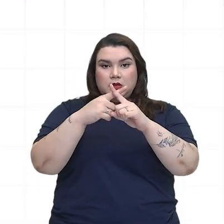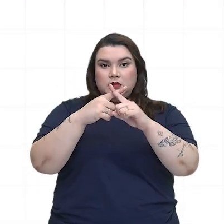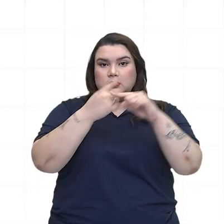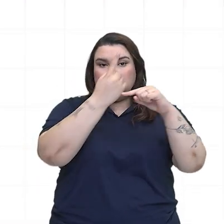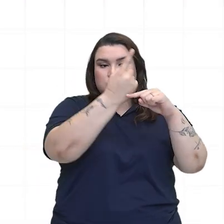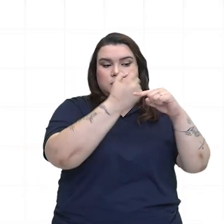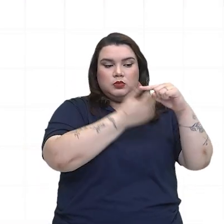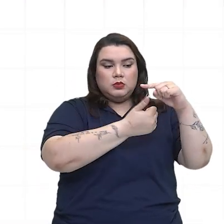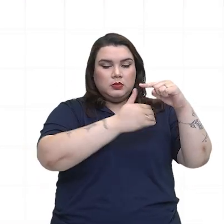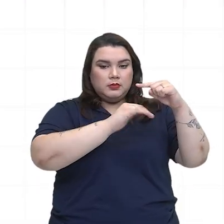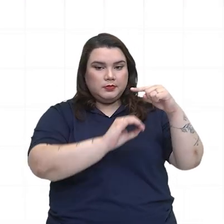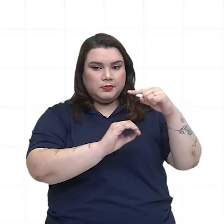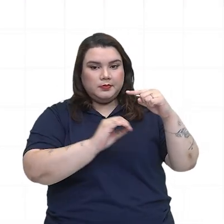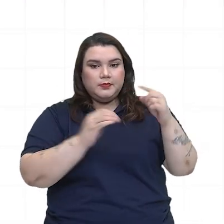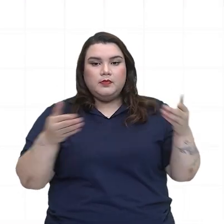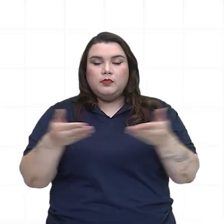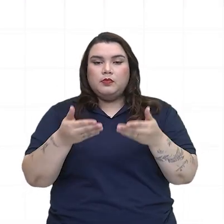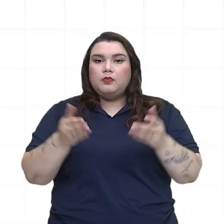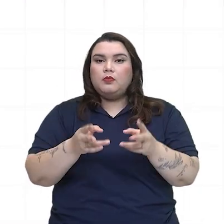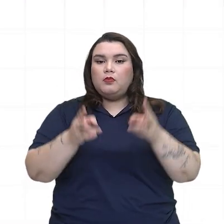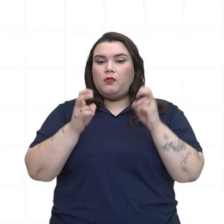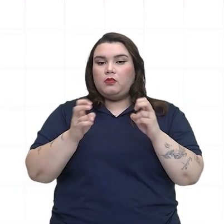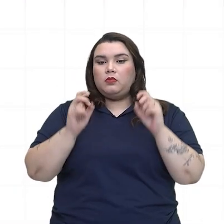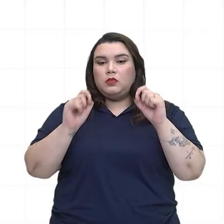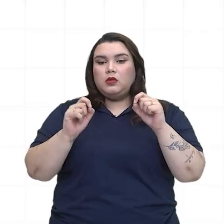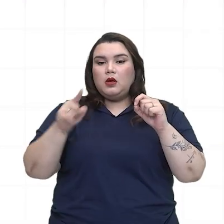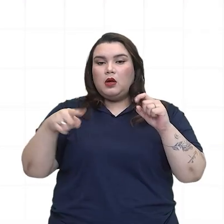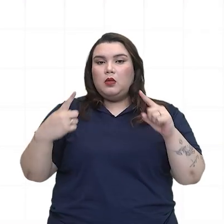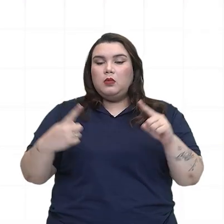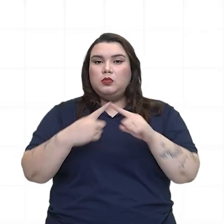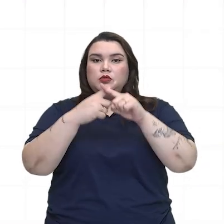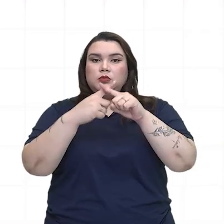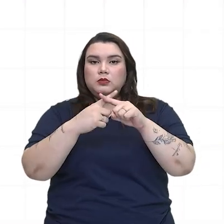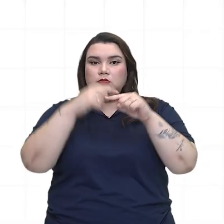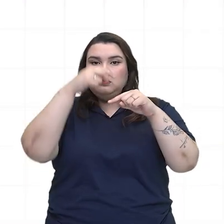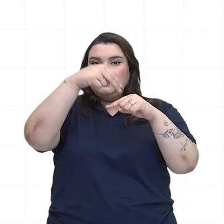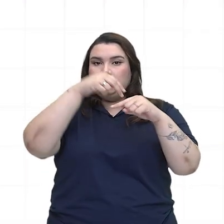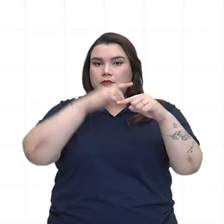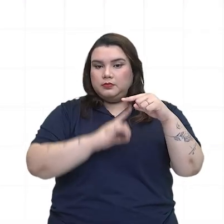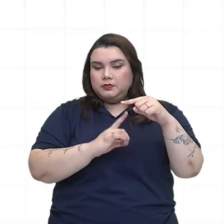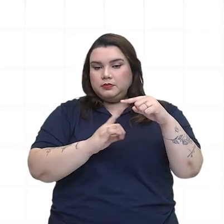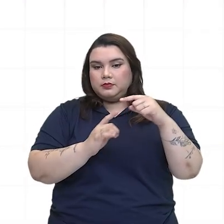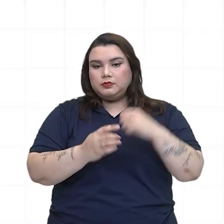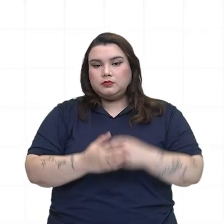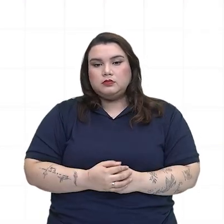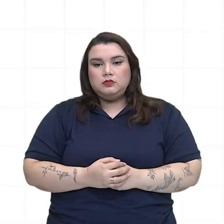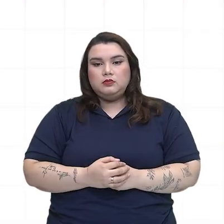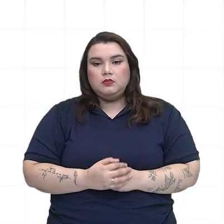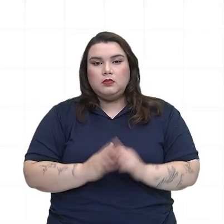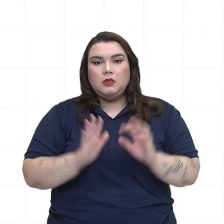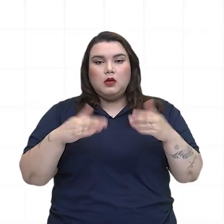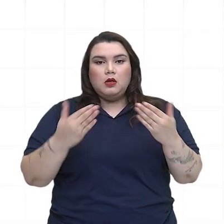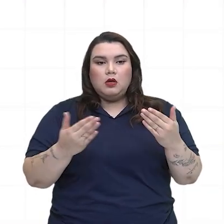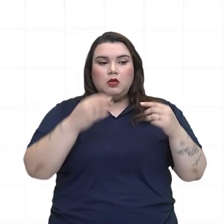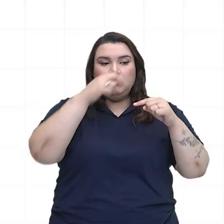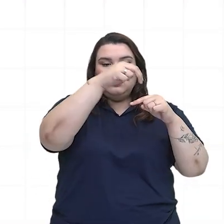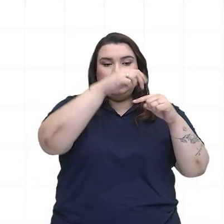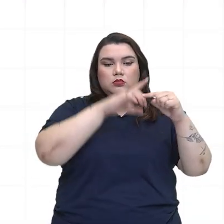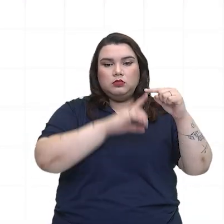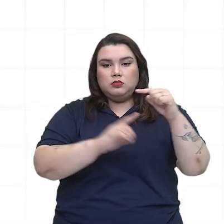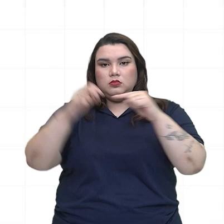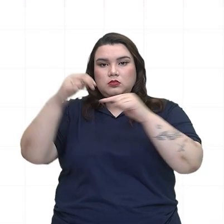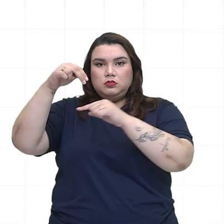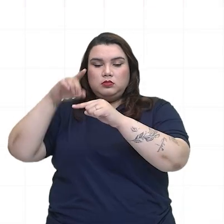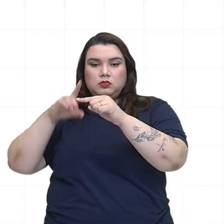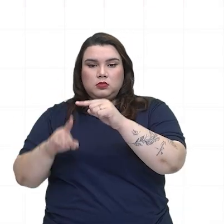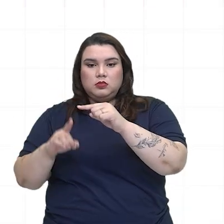o que a gente tem agora? A gente tem uma multiplicação de frações. Quando a gente multiplica 2 frações, a gente